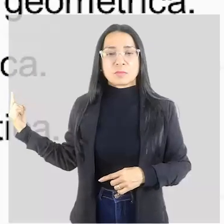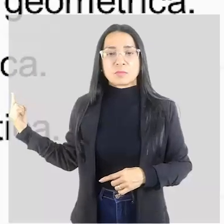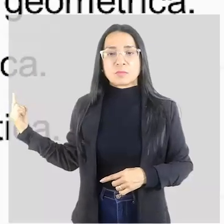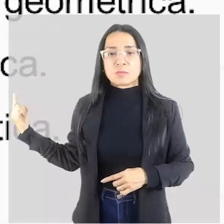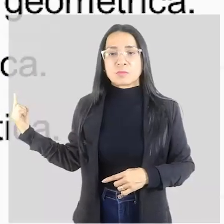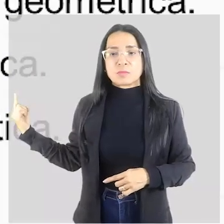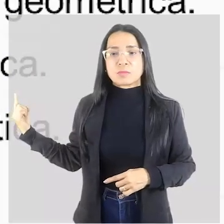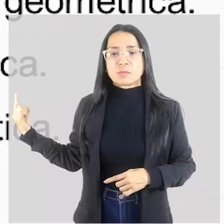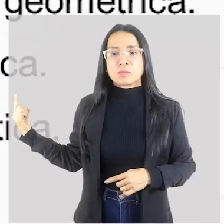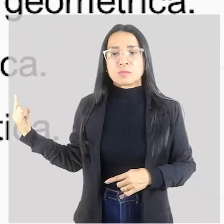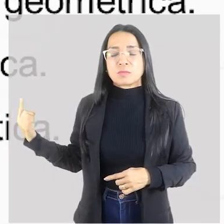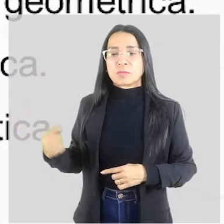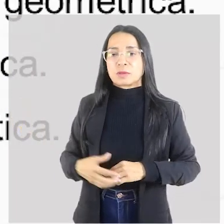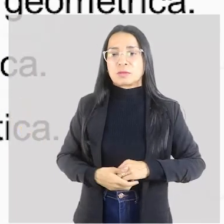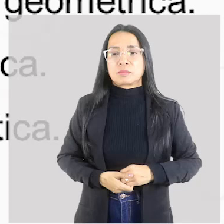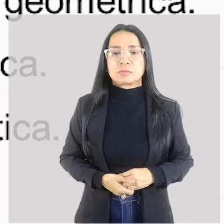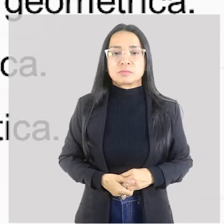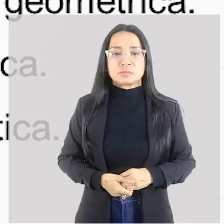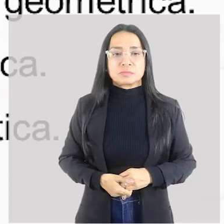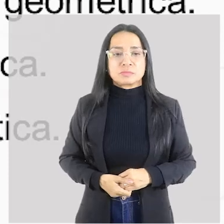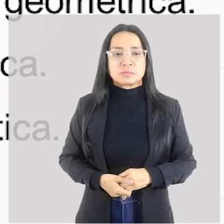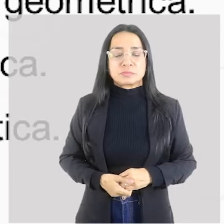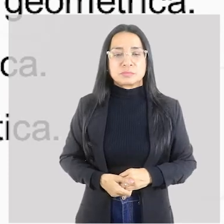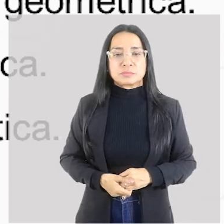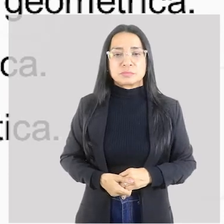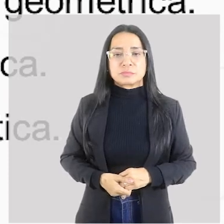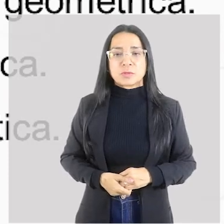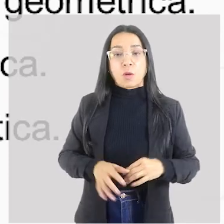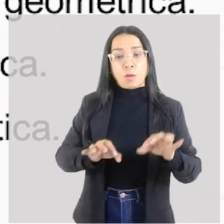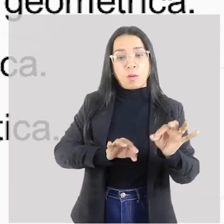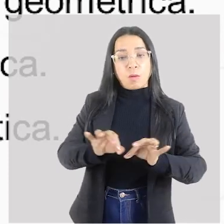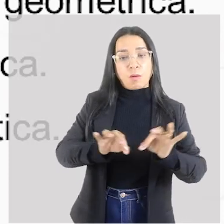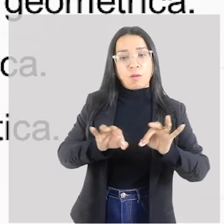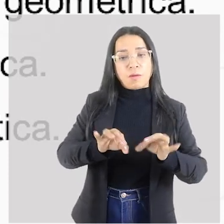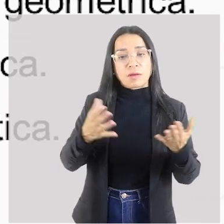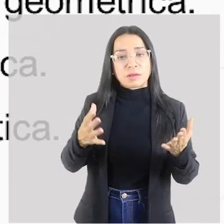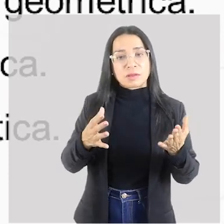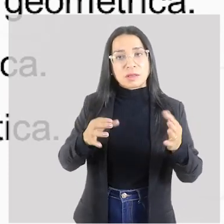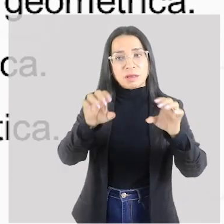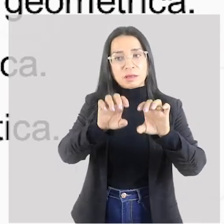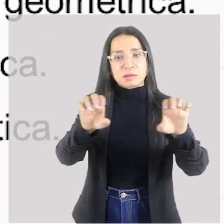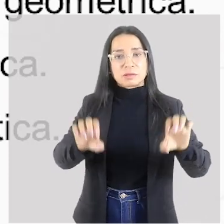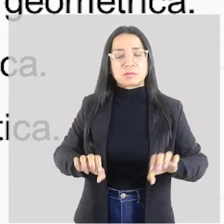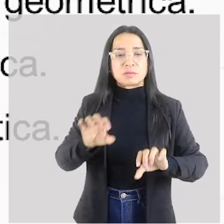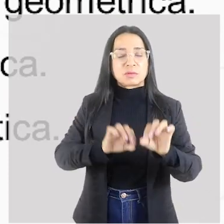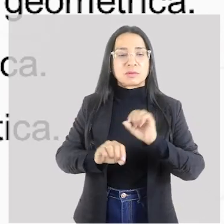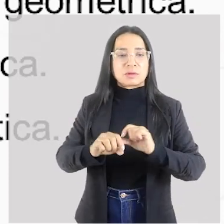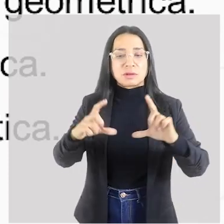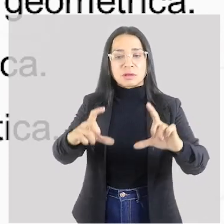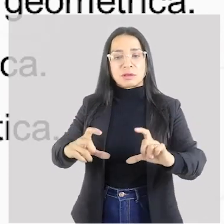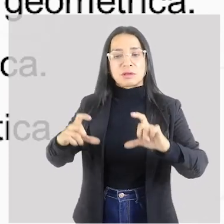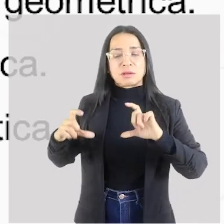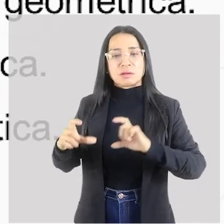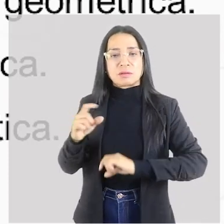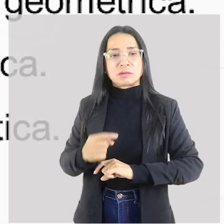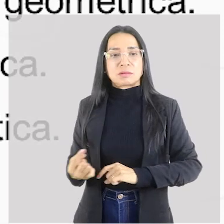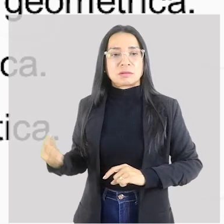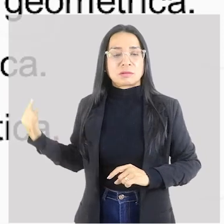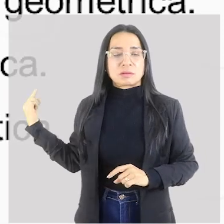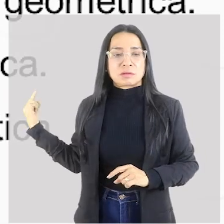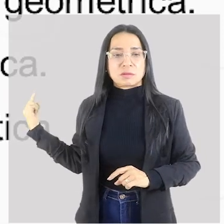Considere o composto CH3, tá bem aqui. Eu vou deixar ele bem bonitinho, bem ajeitadinho para você, ó. Tá